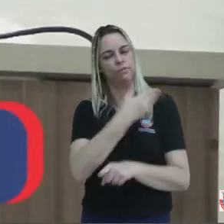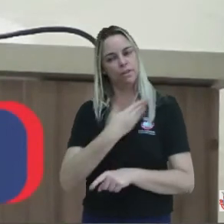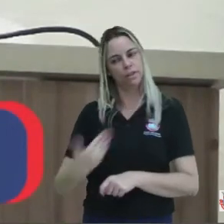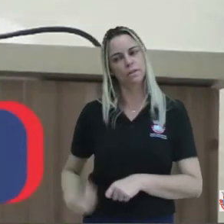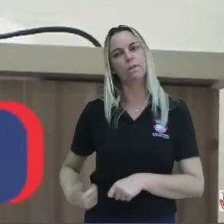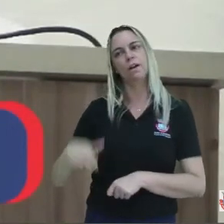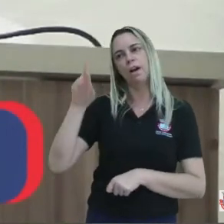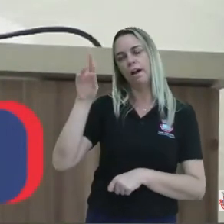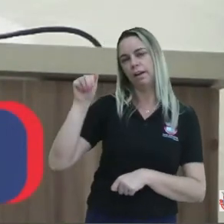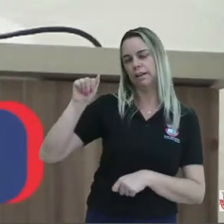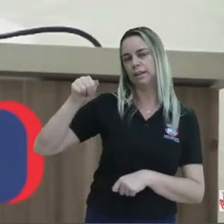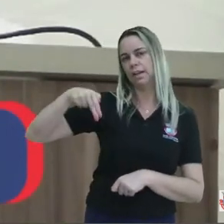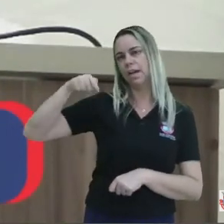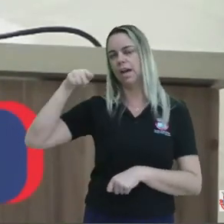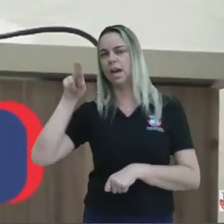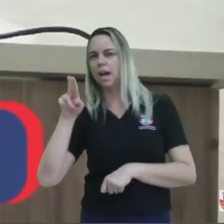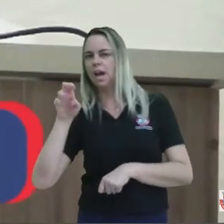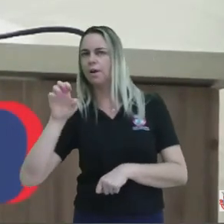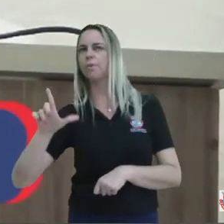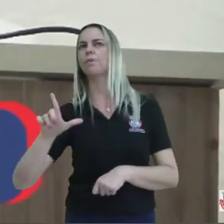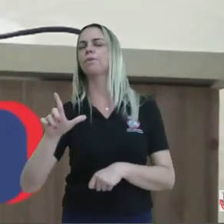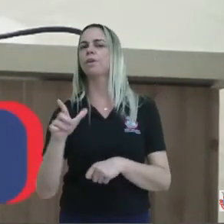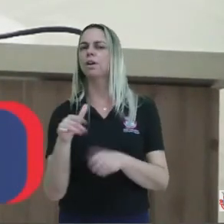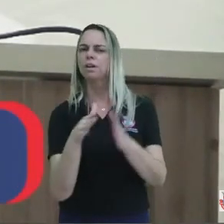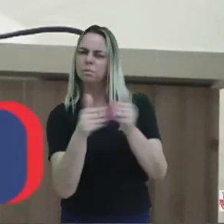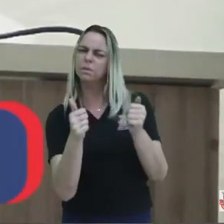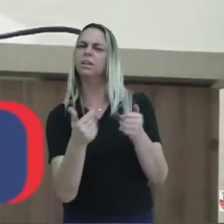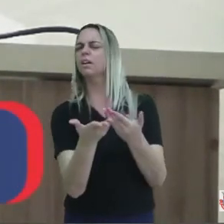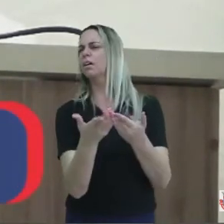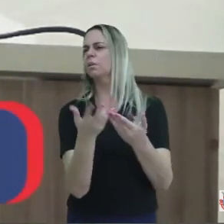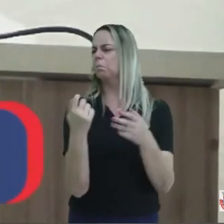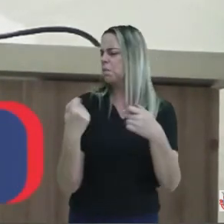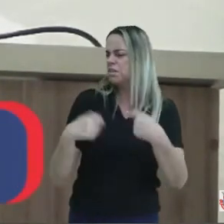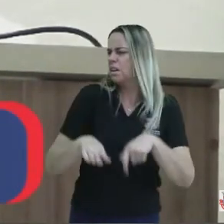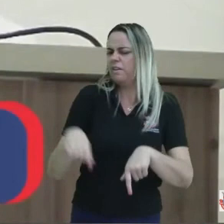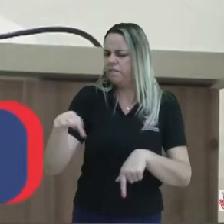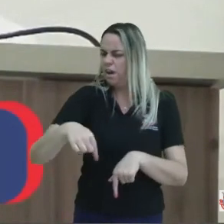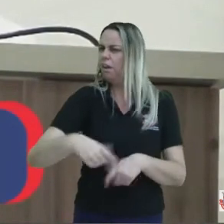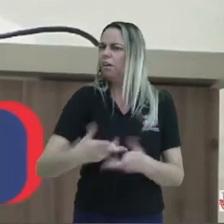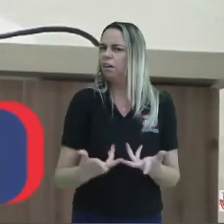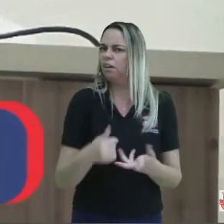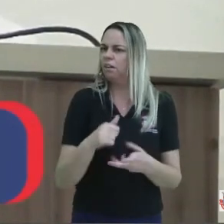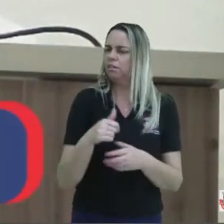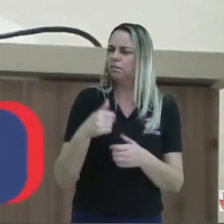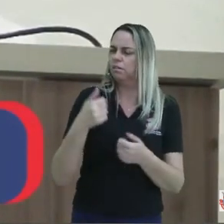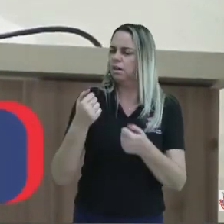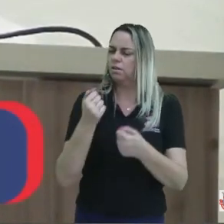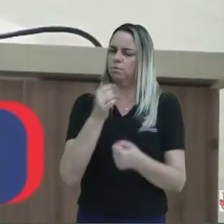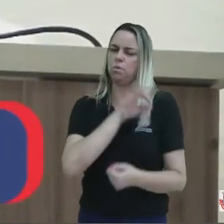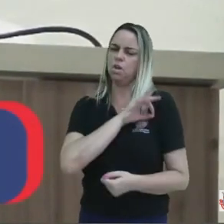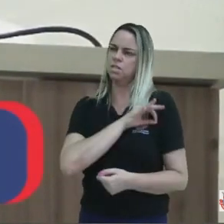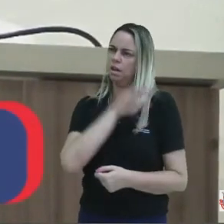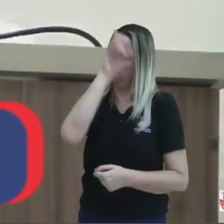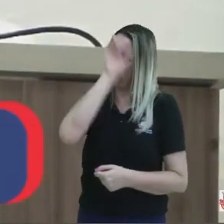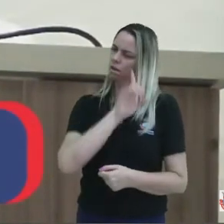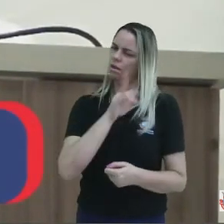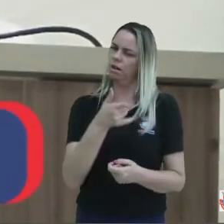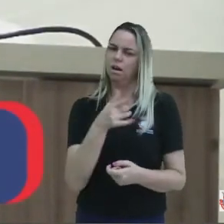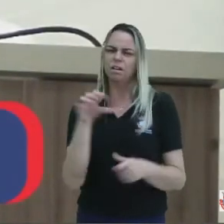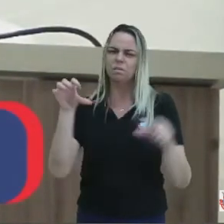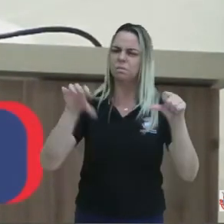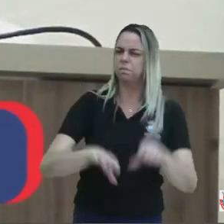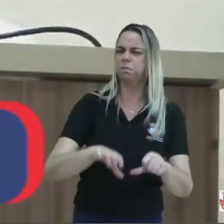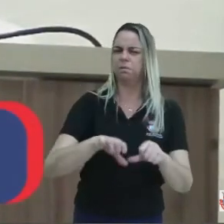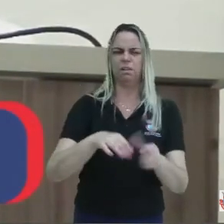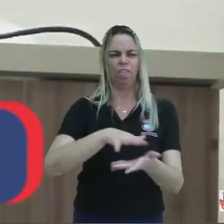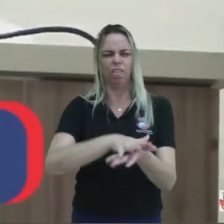isso é todos os dias. Então, senhor presidente Avanildo, se você puder falar também com a deputada aqui, ela